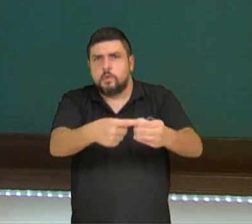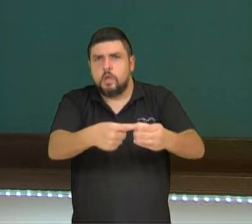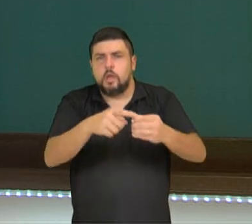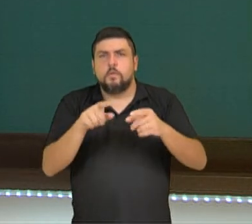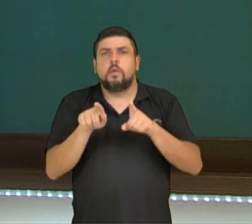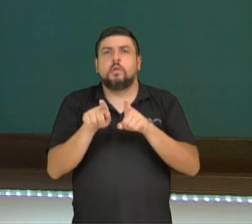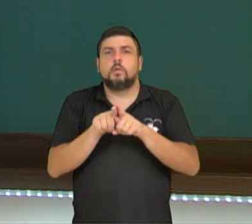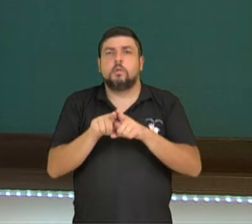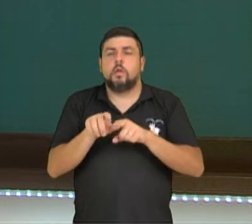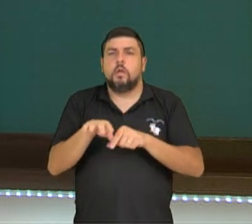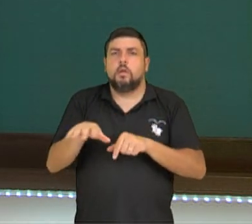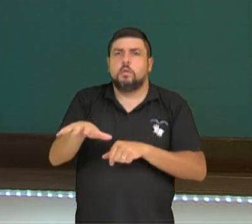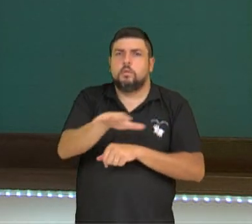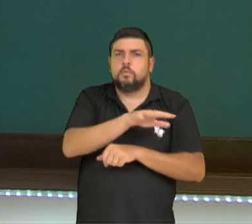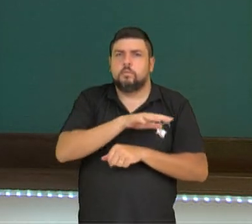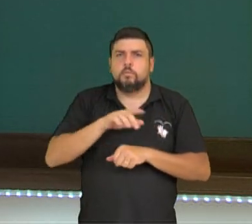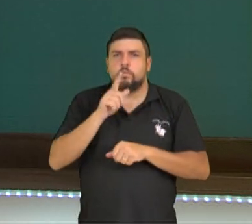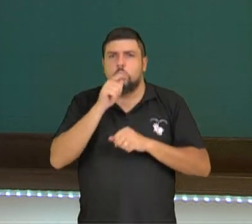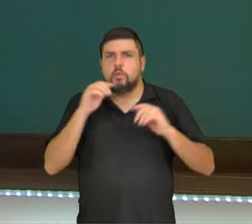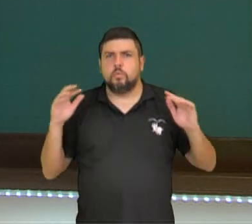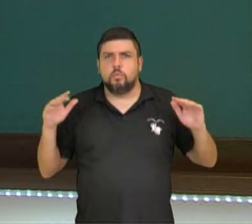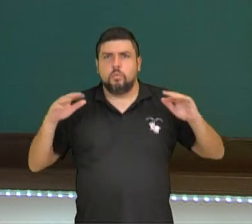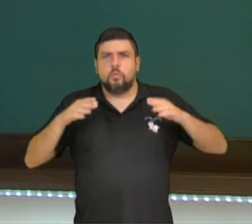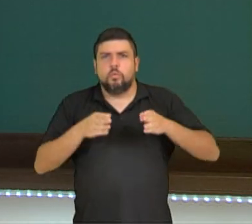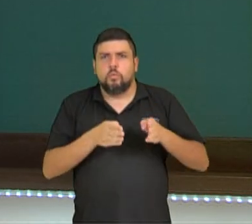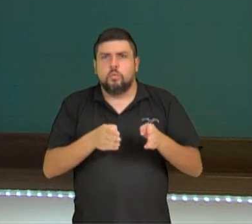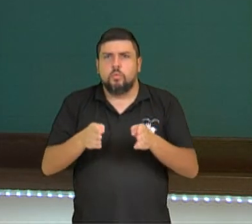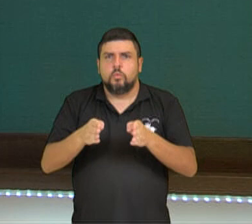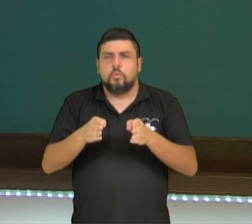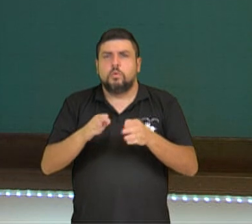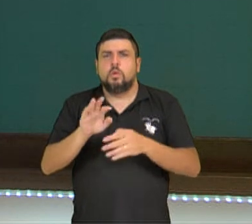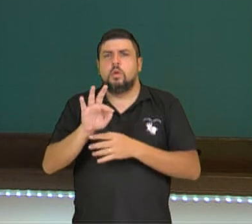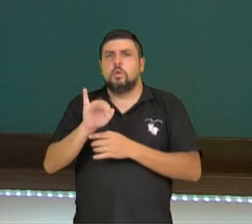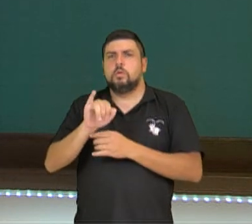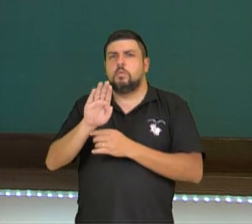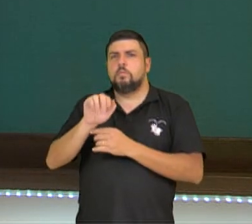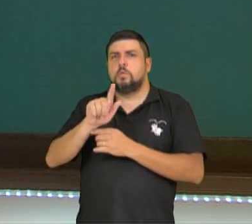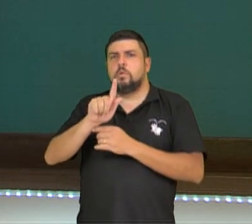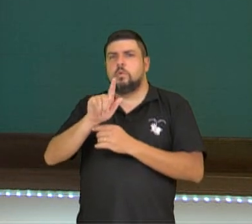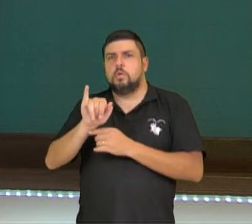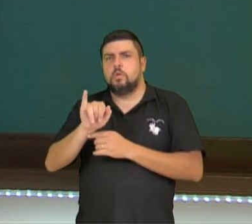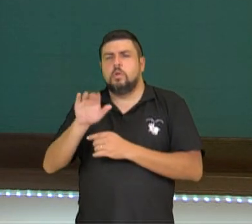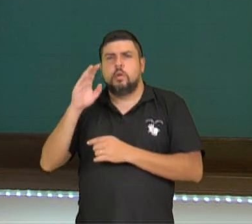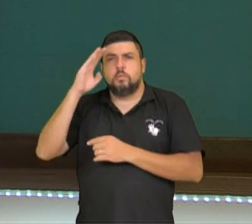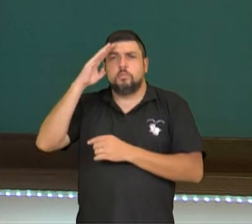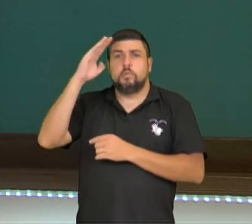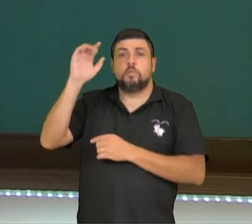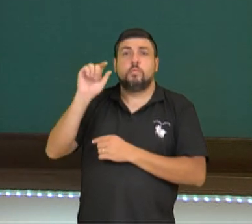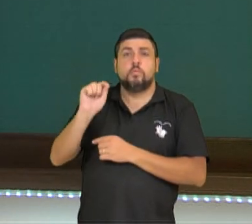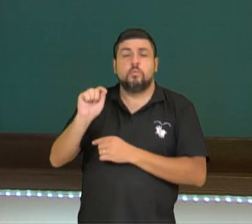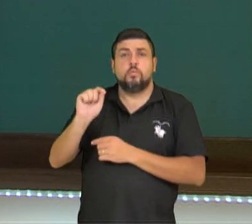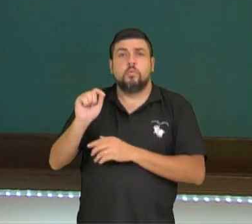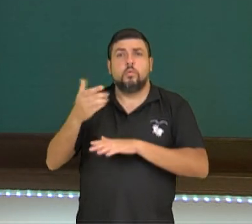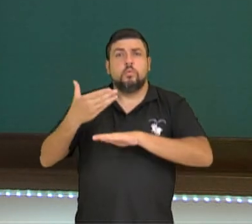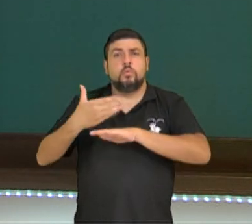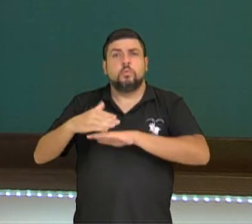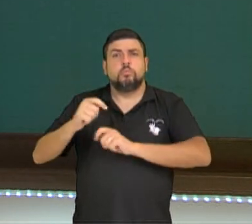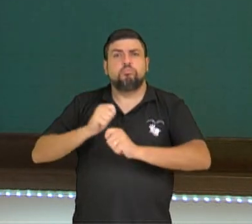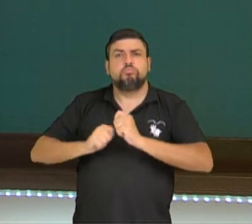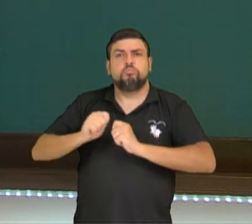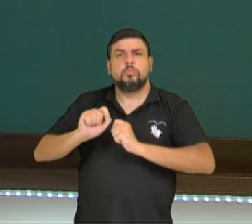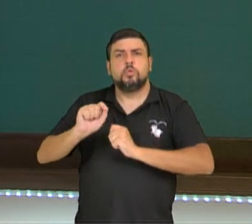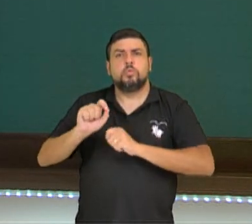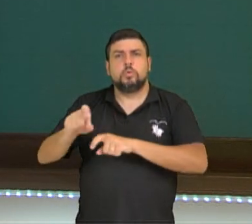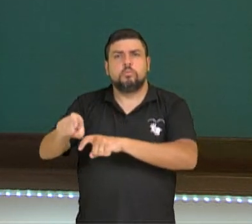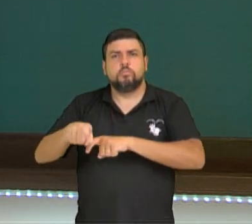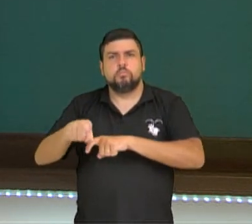atividades que nós temos desenvolvidas na bacia hidrográfica do Rio Tibagi, a agropecuária é uma das principais, com cultivo de soja,